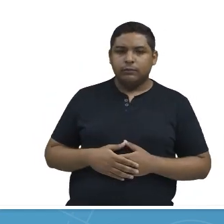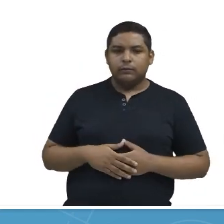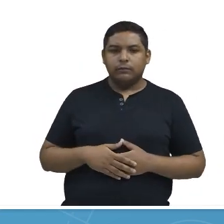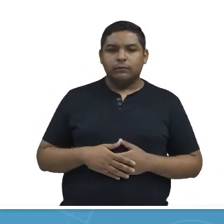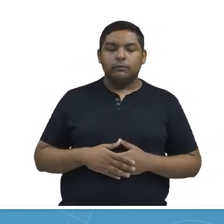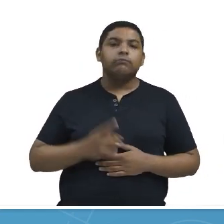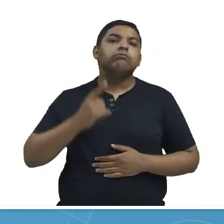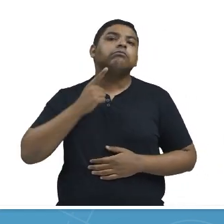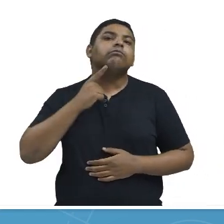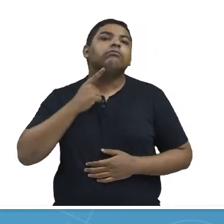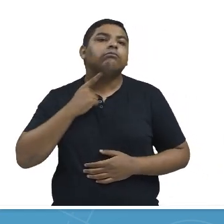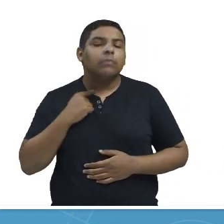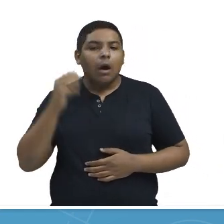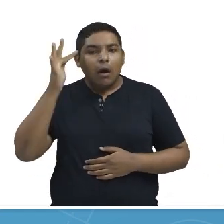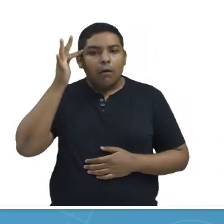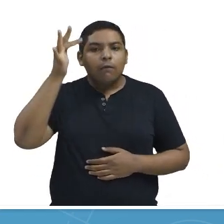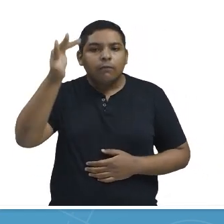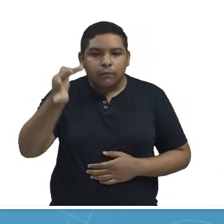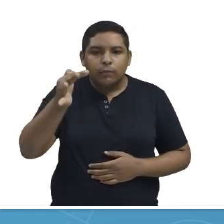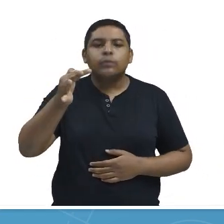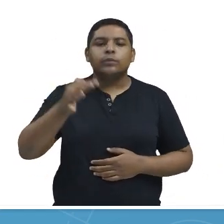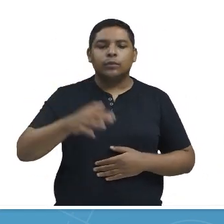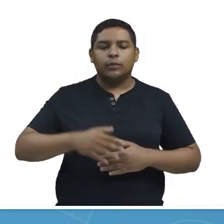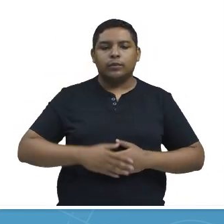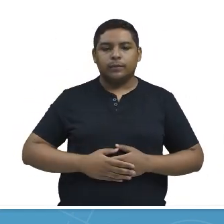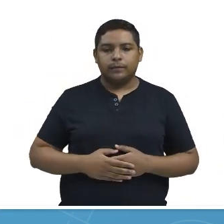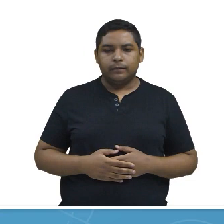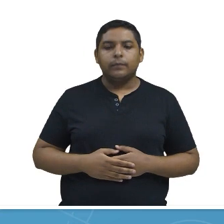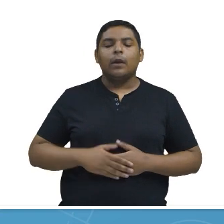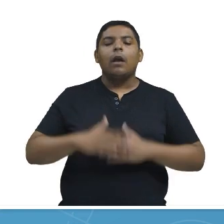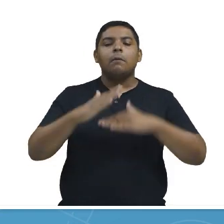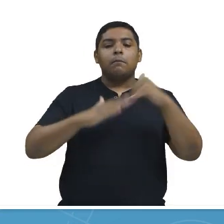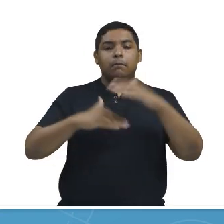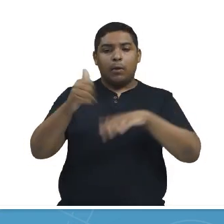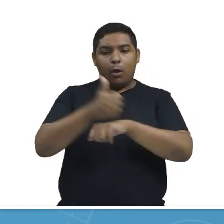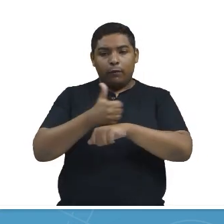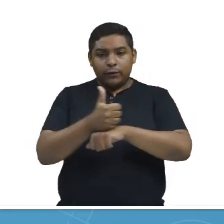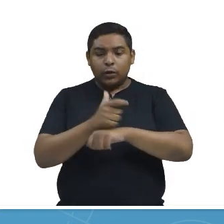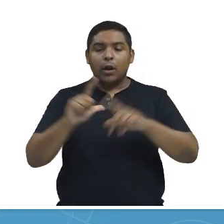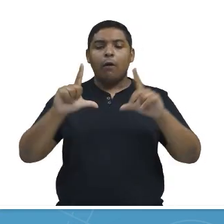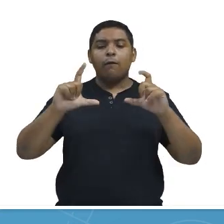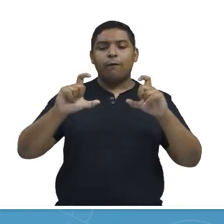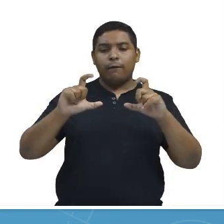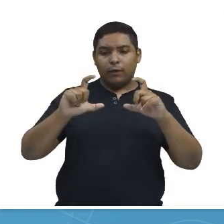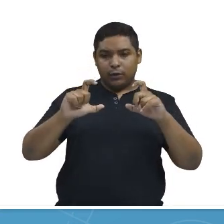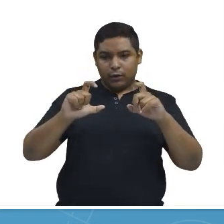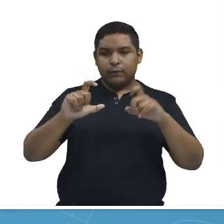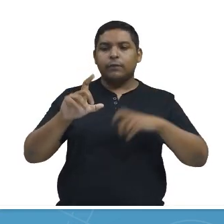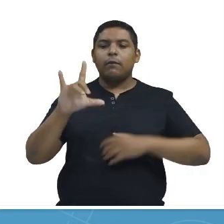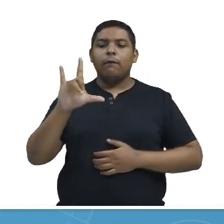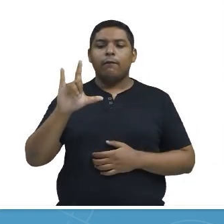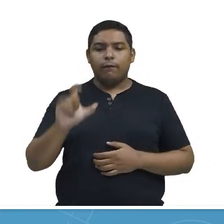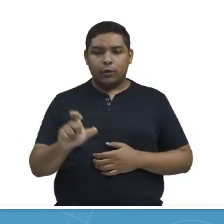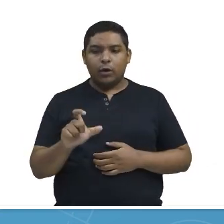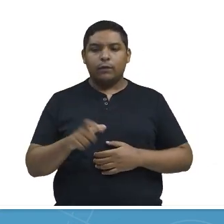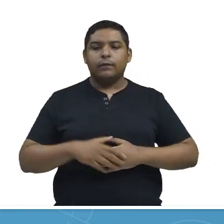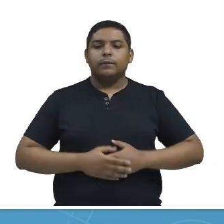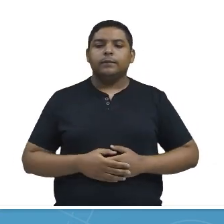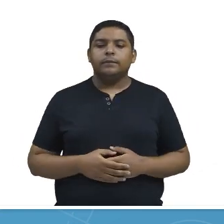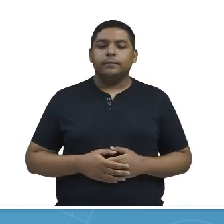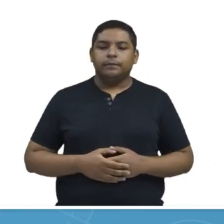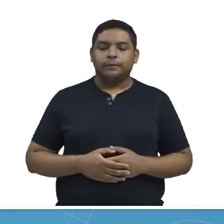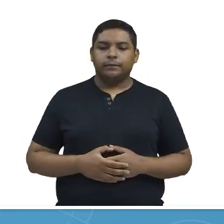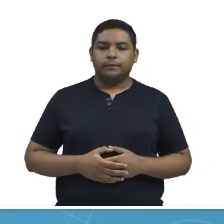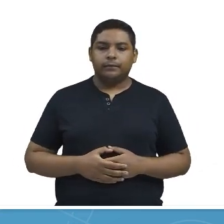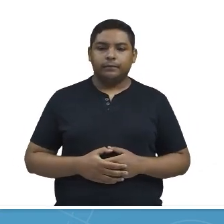ambition, uma ambição. Qual é a ambição dela? Ser uma fotógrafa. Então, daughter, whose,